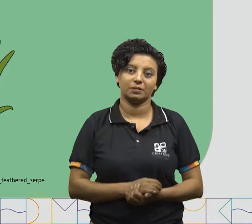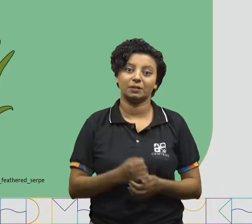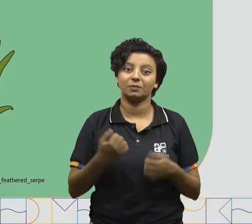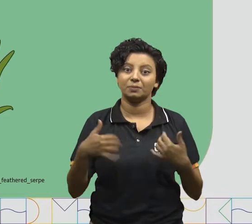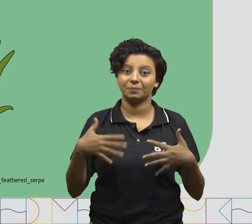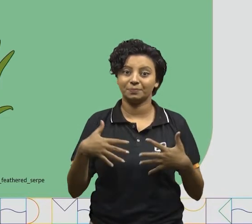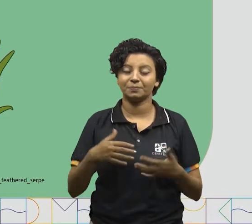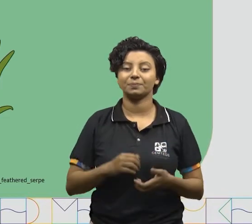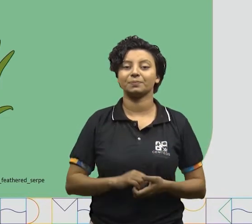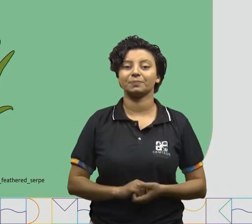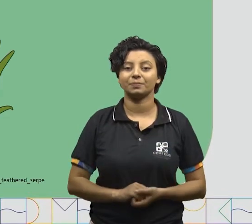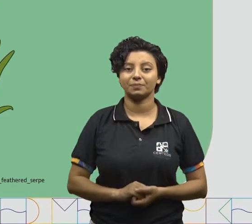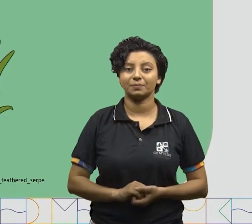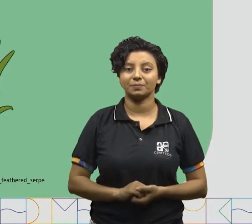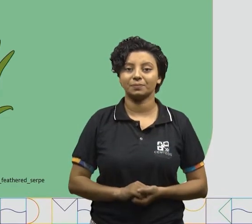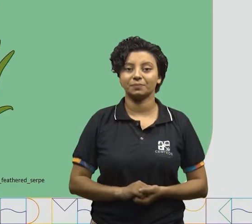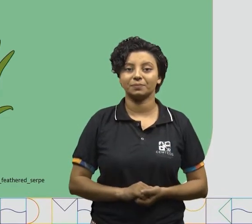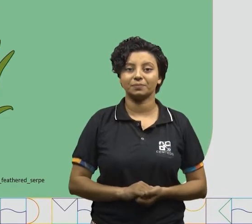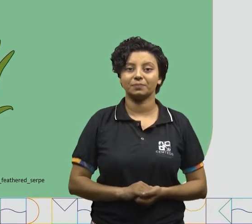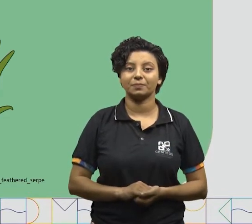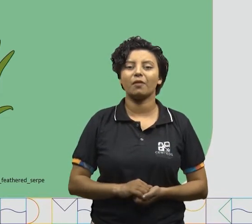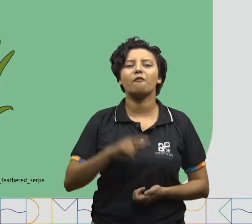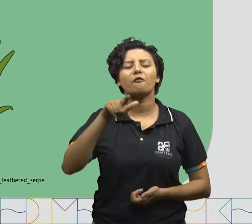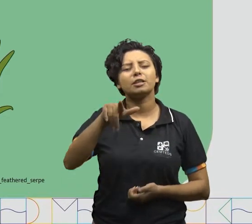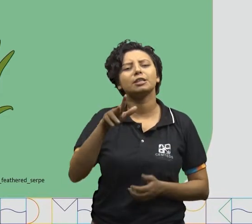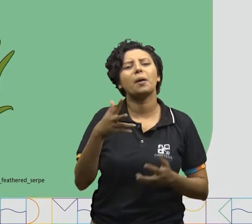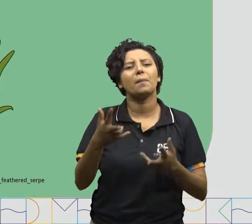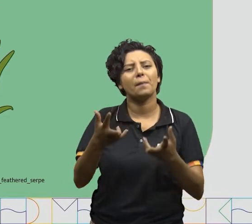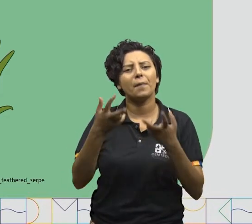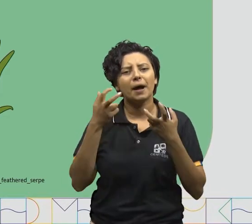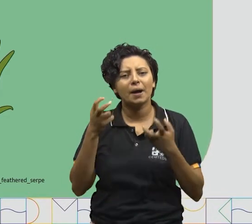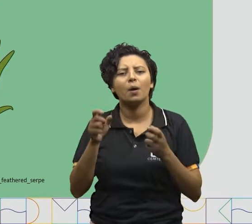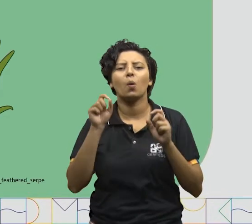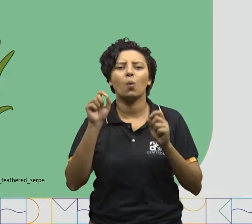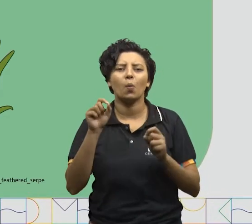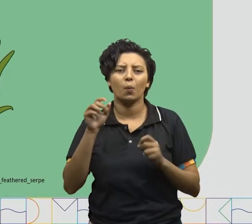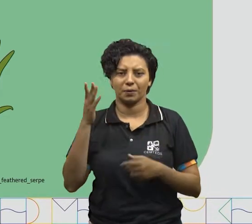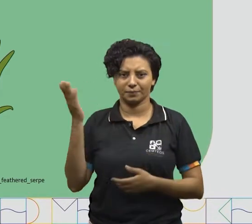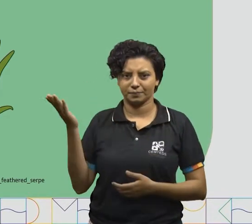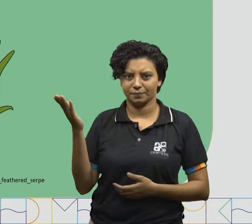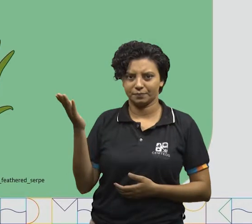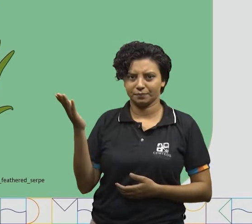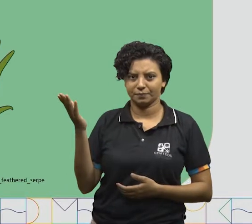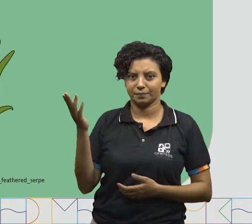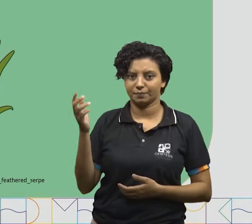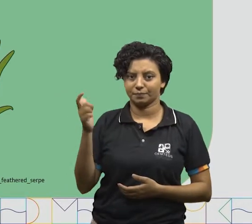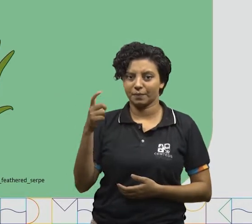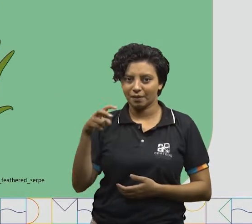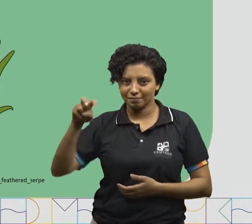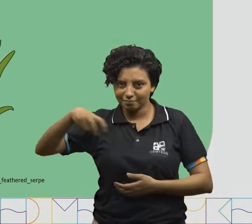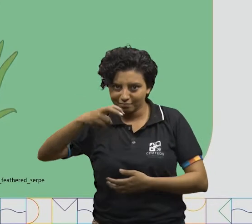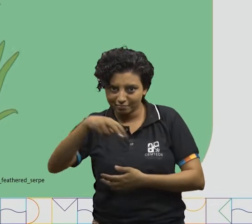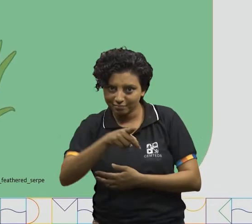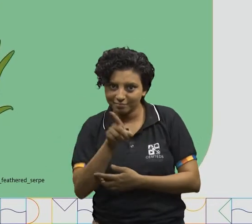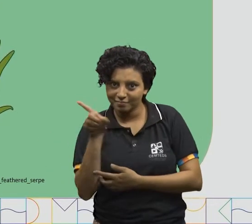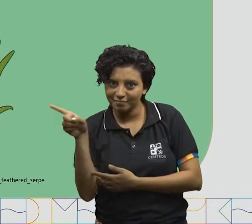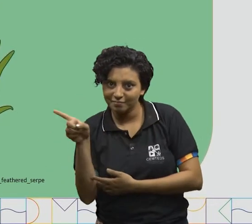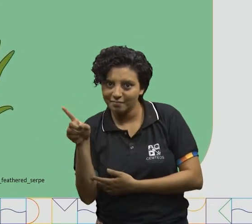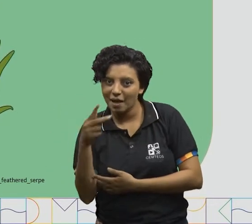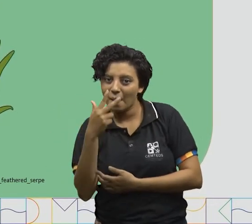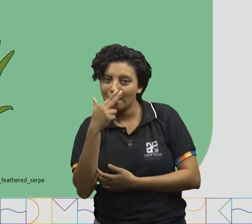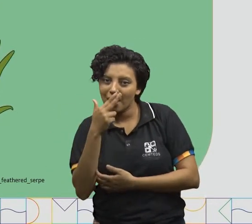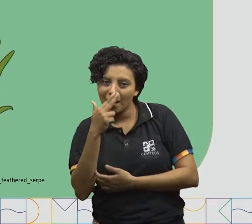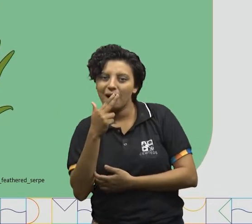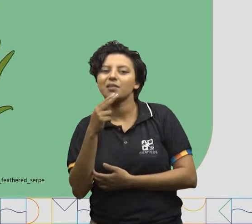pouquinho. E você já ouviu falar em Quetzalcoatl? Também chamada de